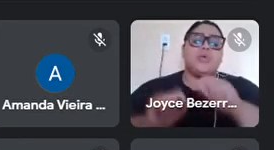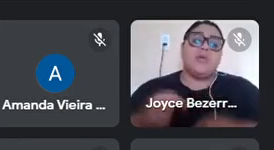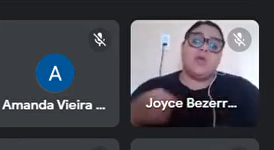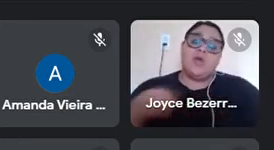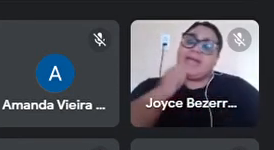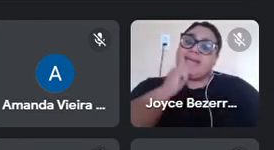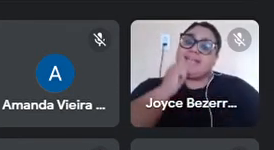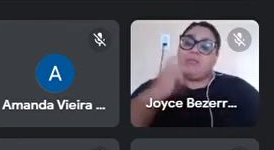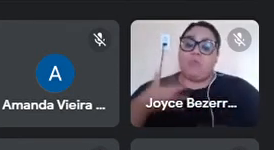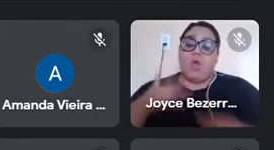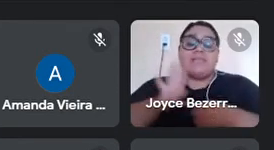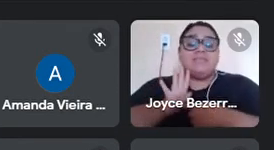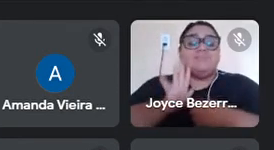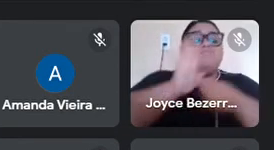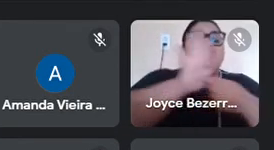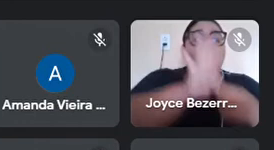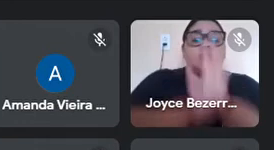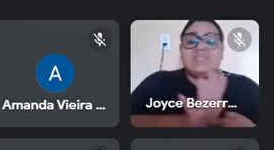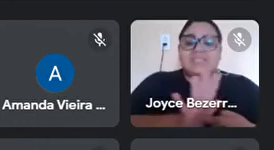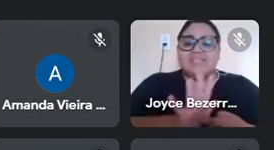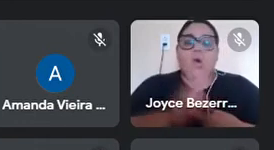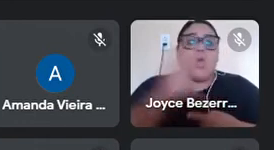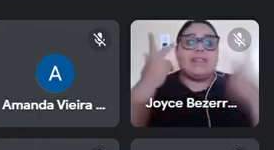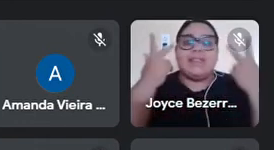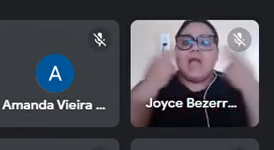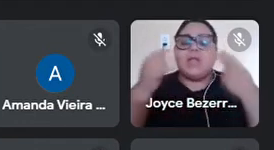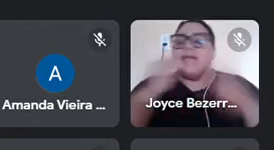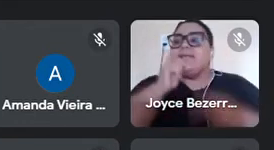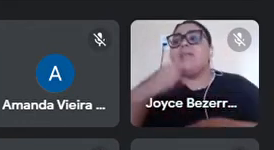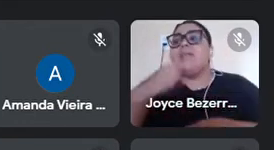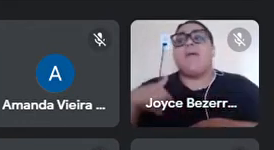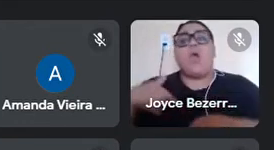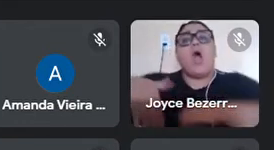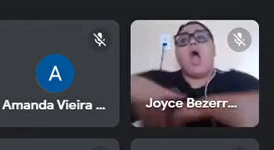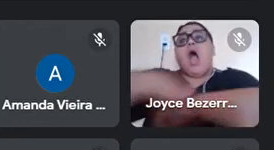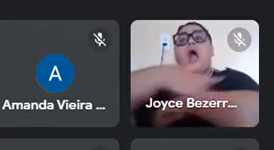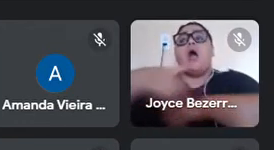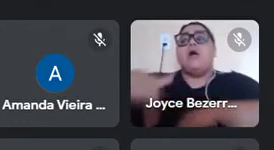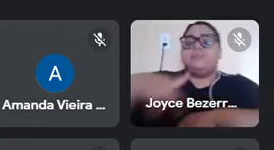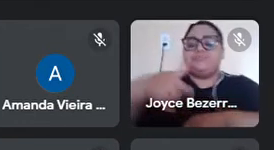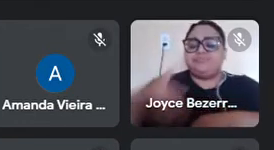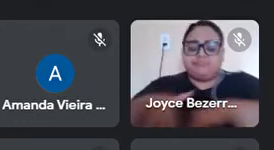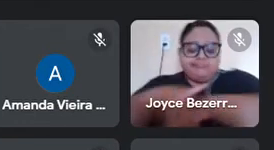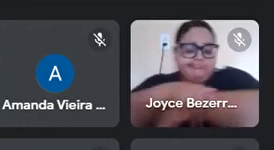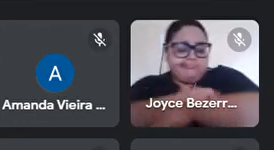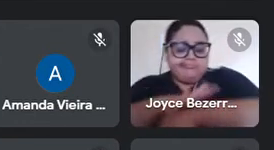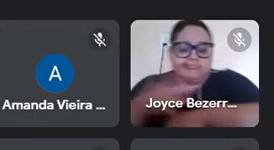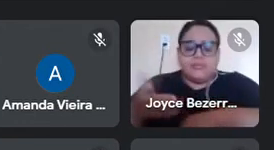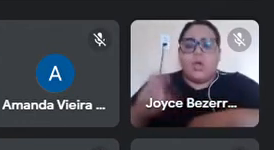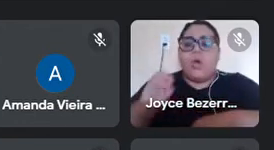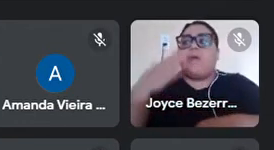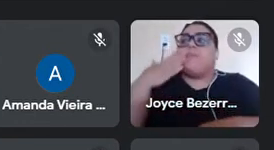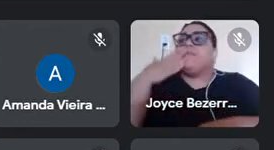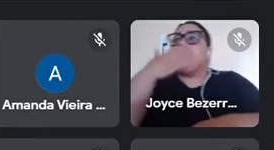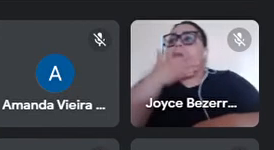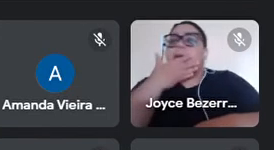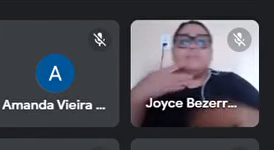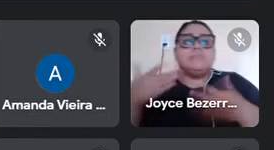exposição natural ao antígeno. Estou andando na rua, passei a mão no lugar que estava contaminado, passei a mão na boca eu